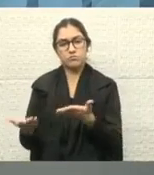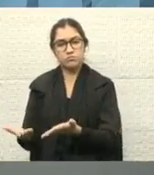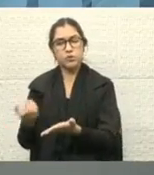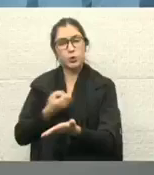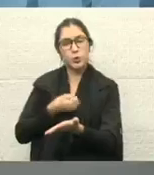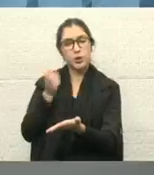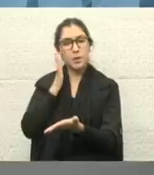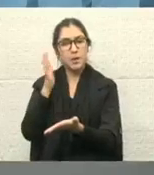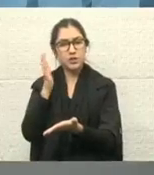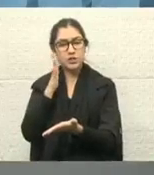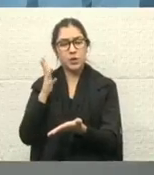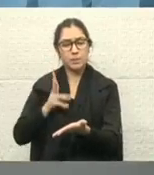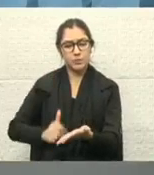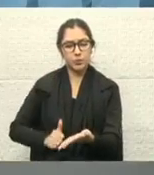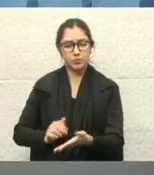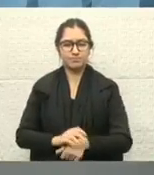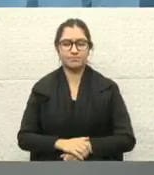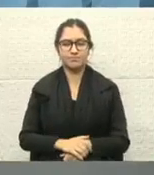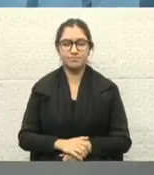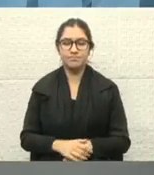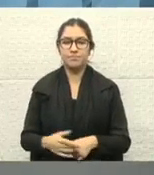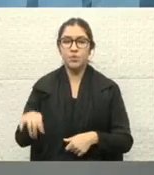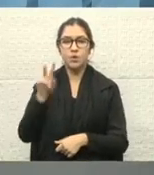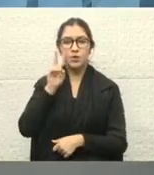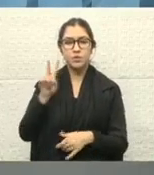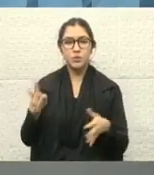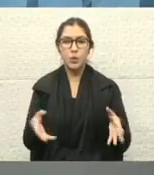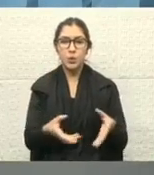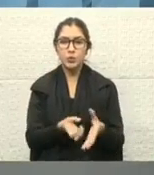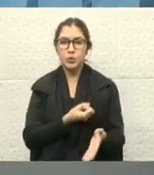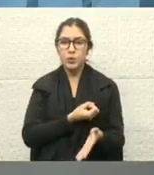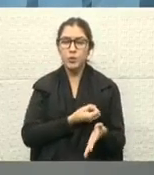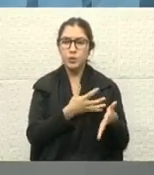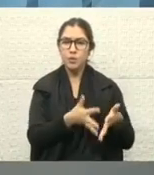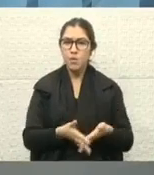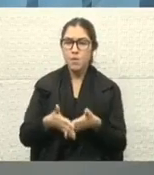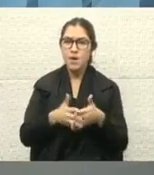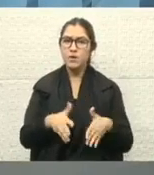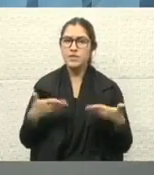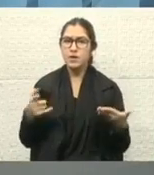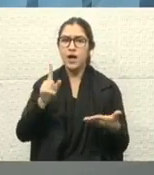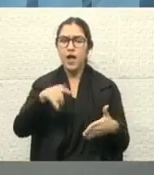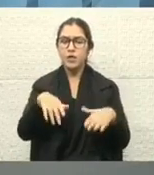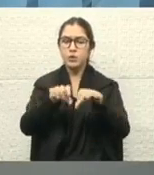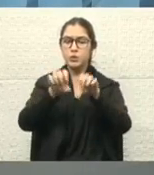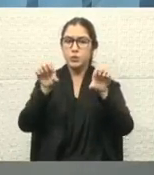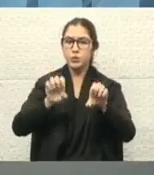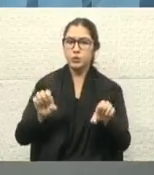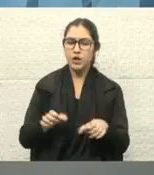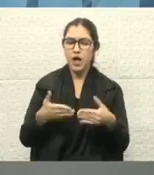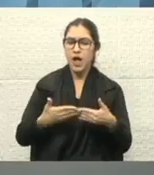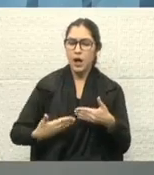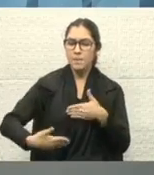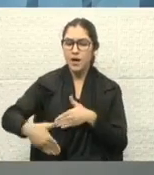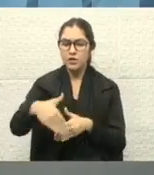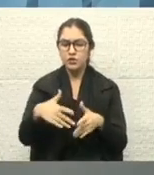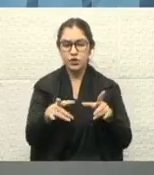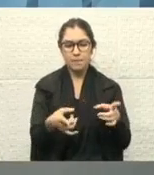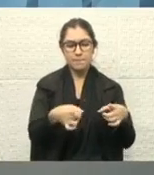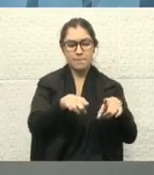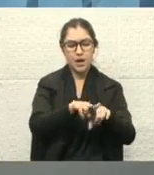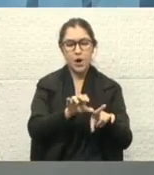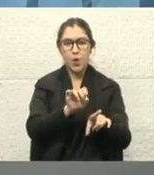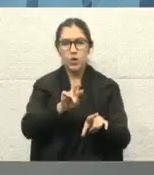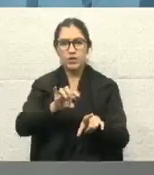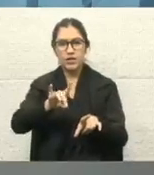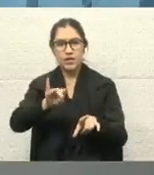número imaginário puro. Nós vimos que o conjunto de números complexos, então, ele é estruturado a partir de pares